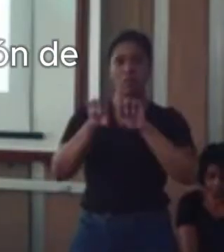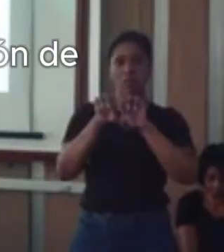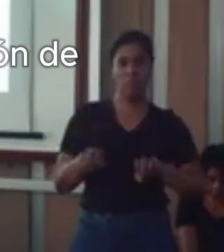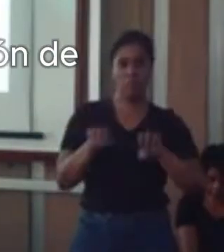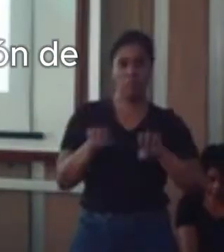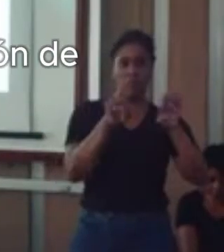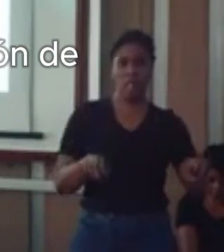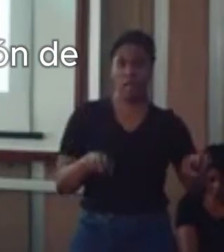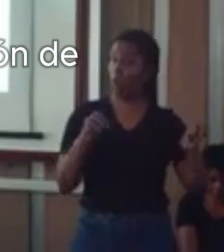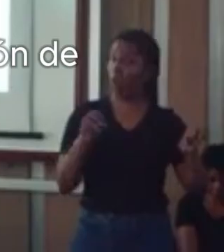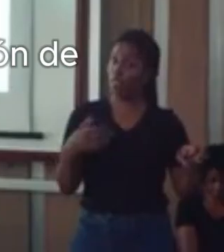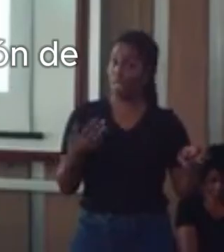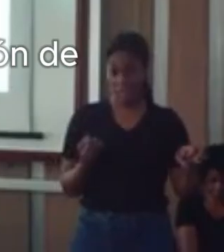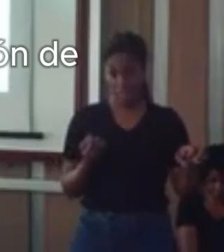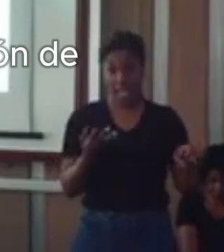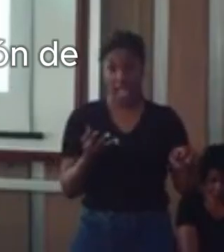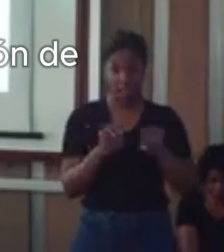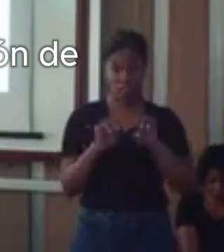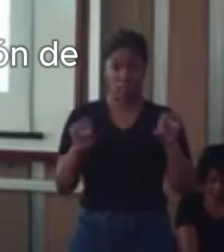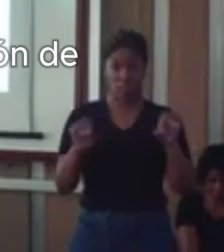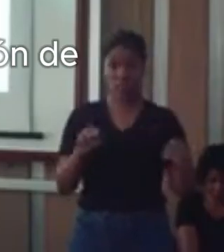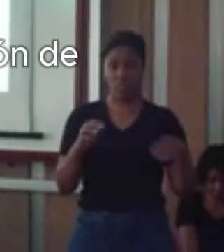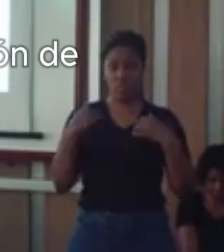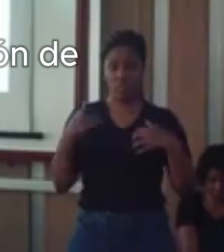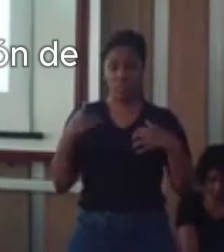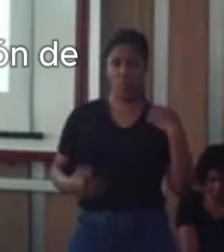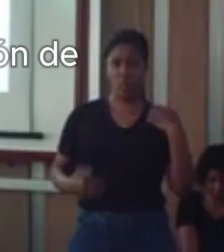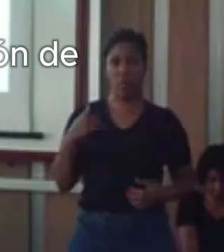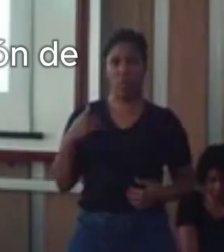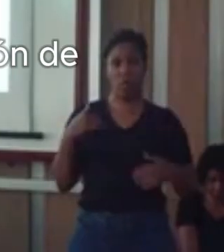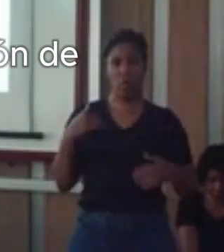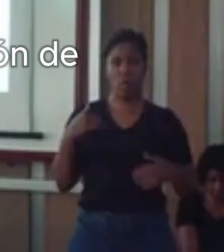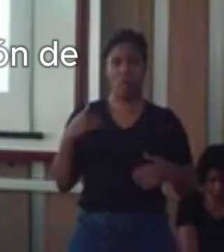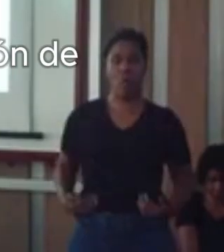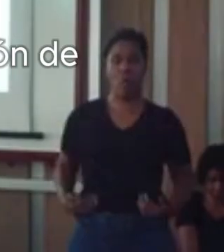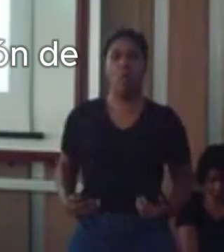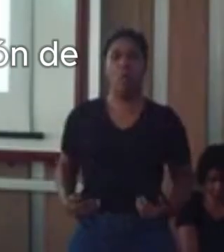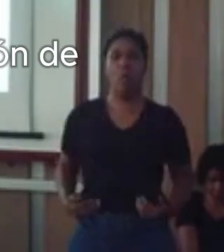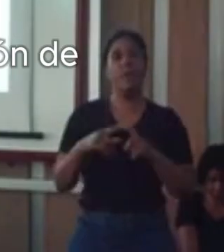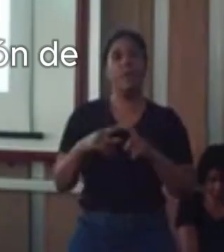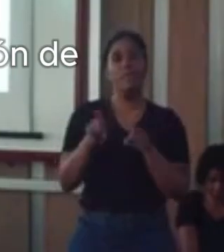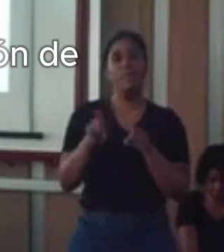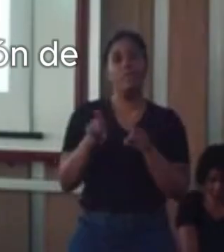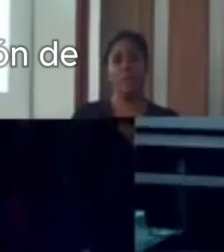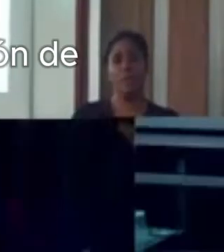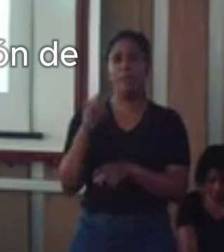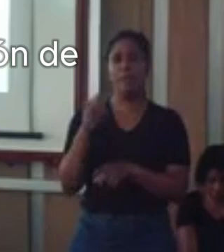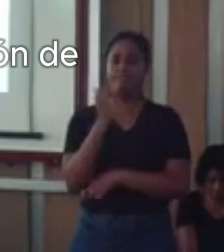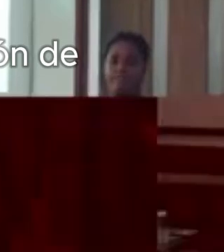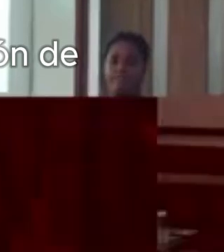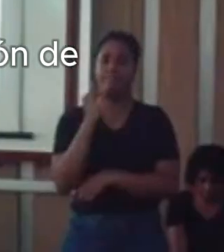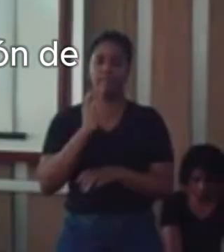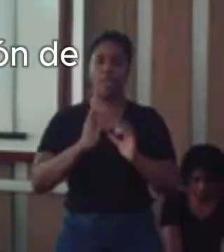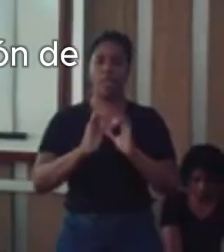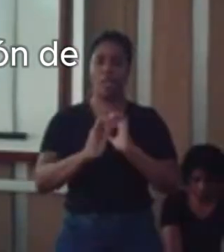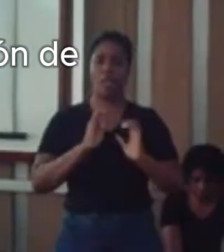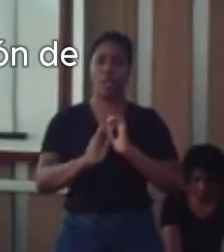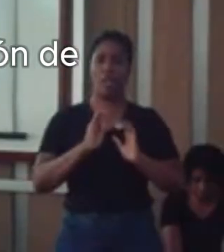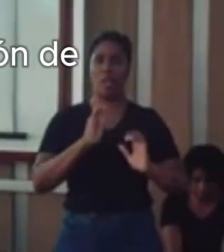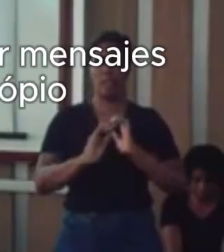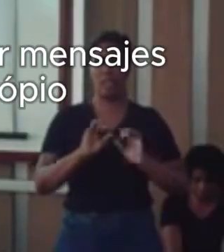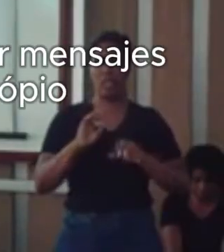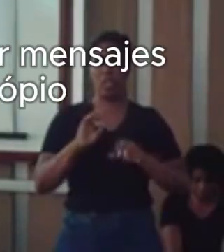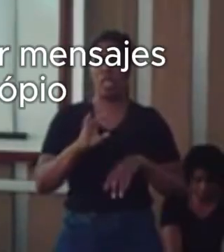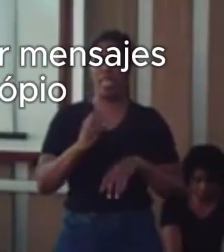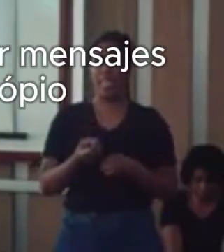prover estrutura para o corpo, mas ela também tem função de sinalização, quer dizer, ela também passa mensagem. Tá? Então, não apenas ela